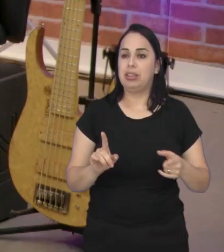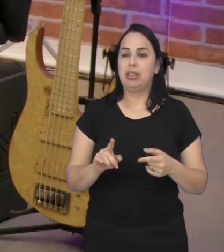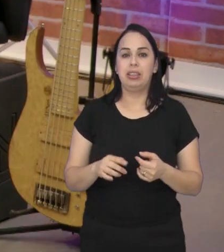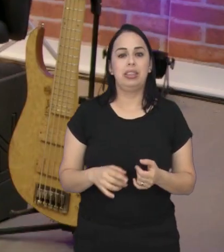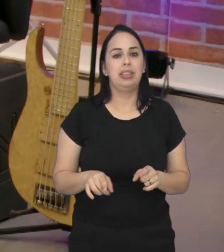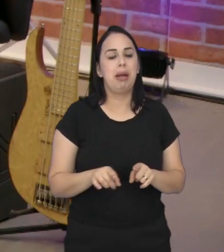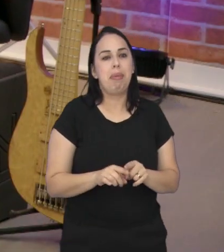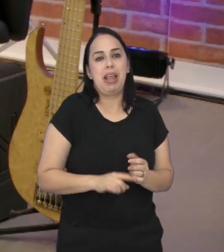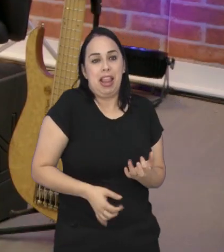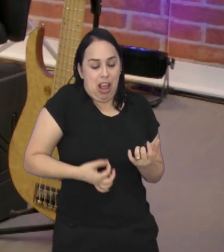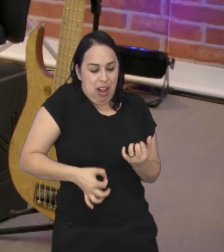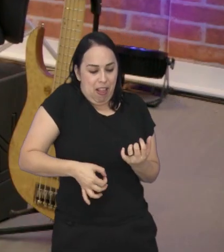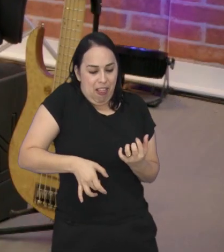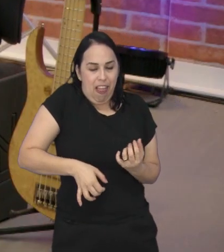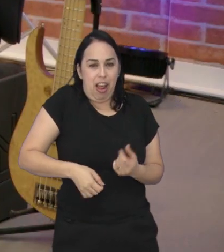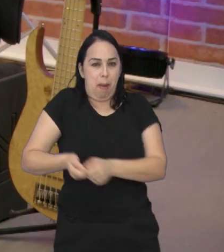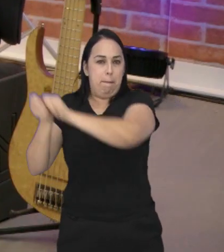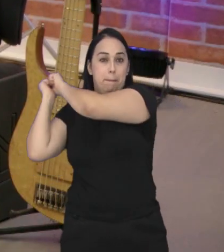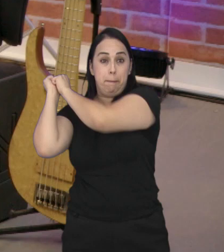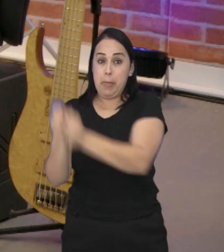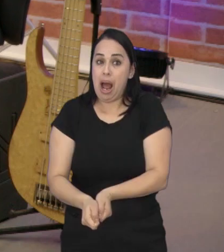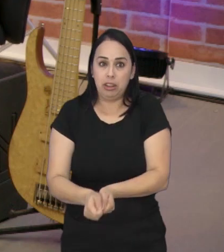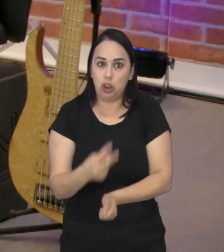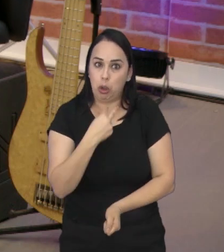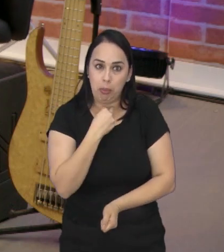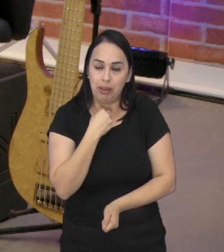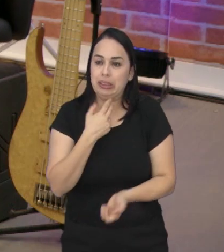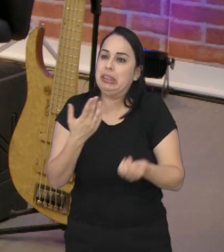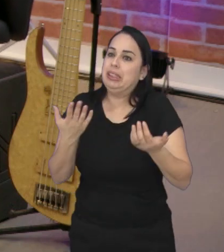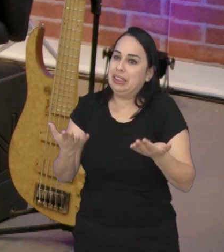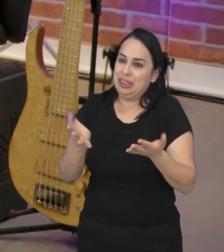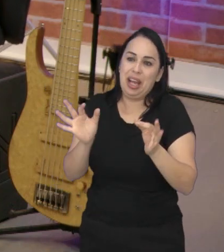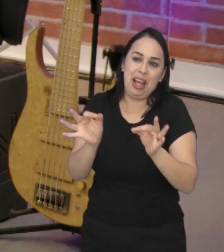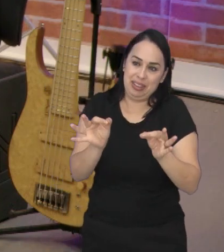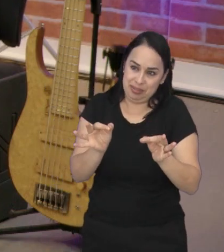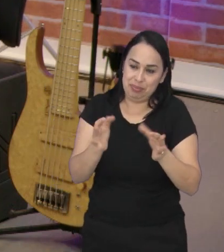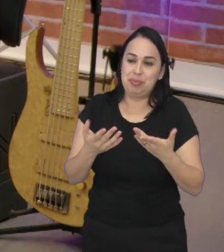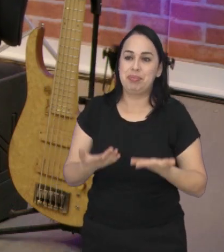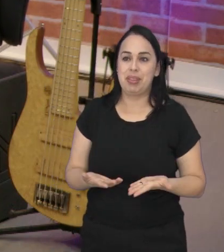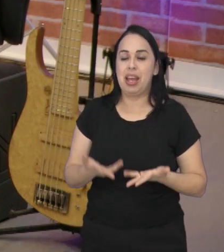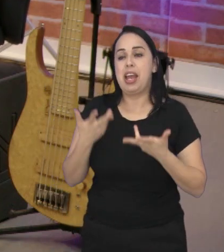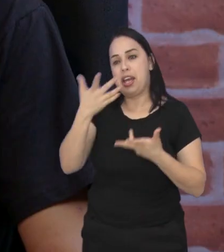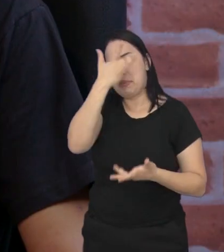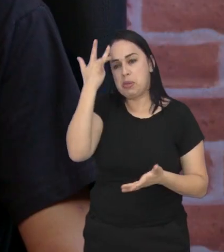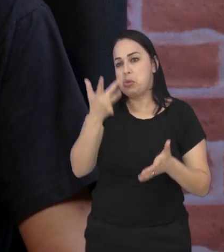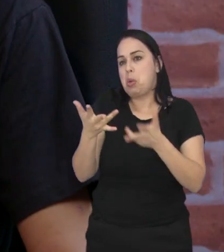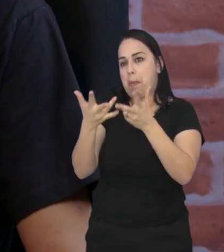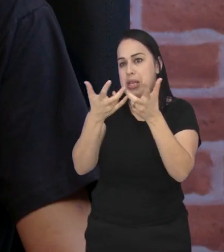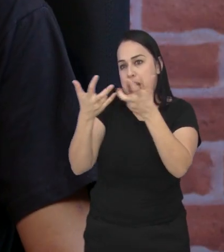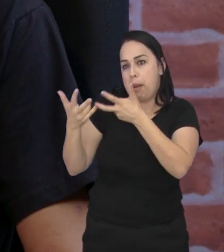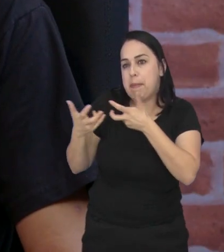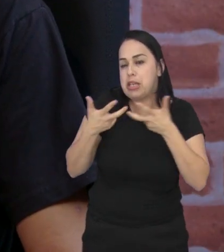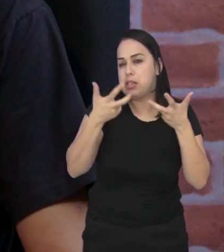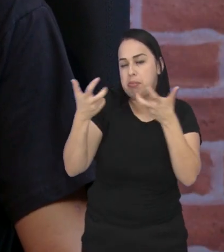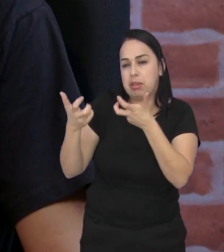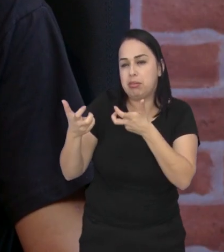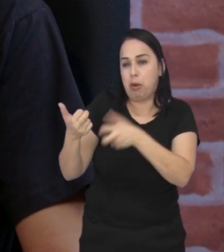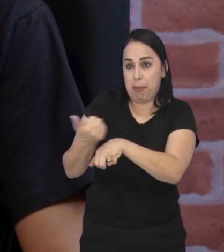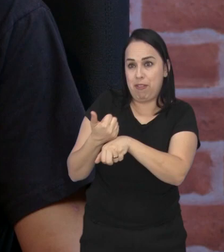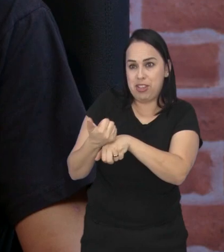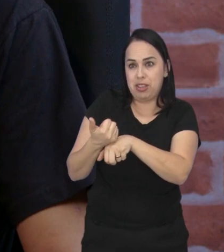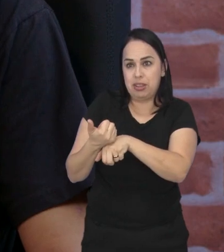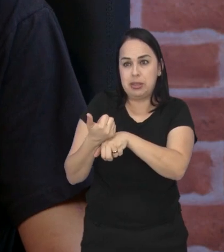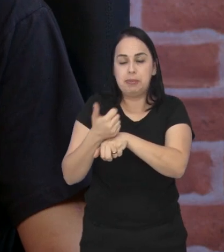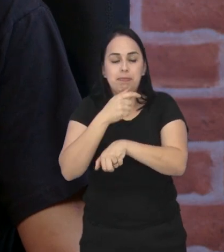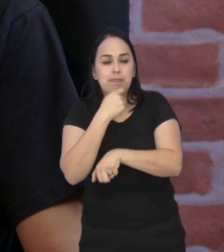quebrar a guitarra no final do solo, né? Bem isso. E assim, e aí as pessoas começaram a perceber esse lance,